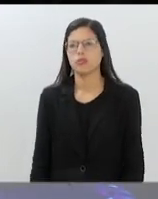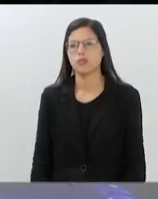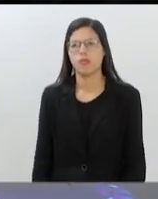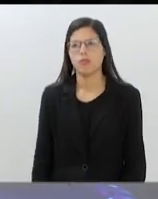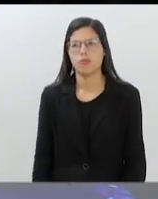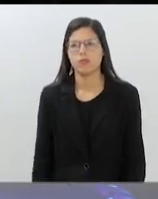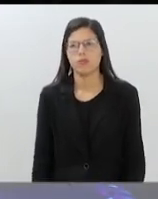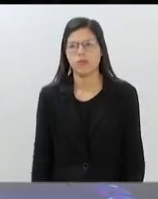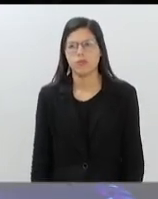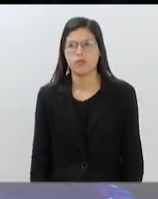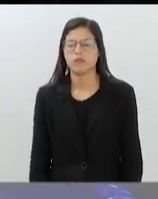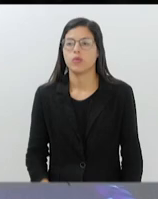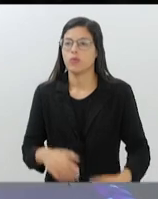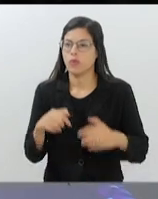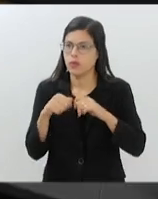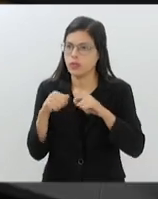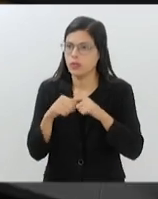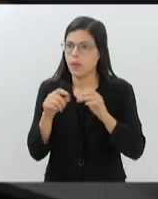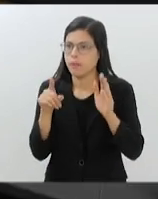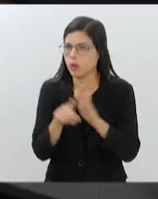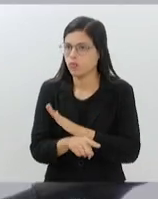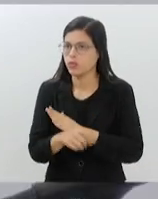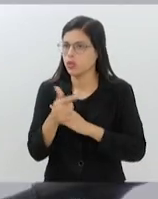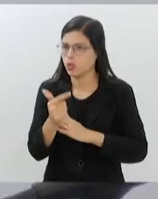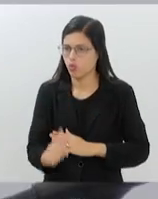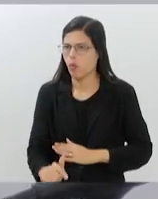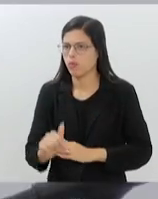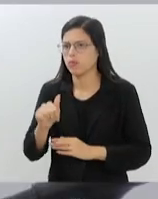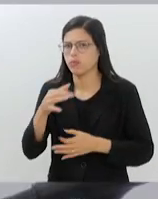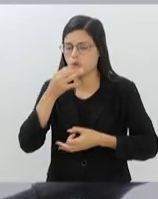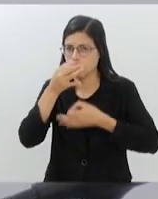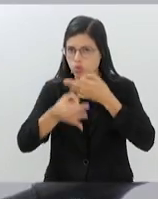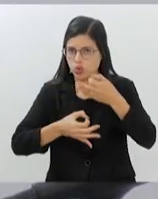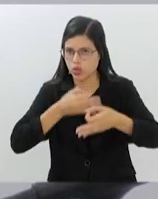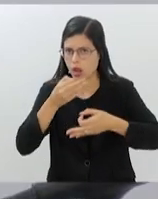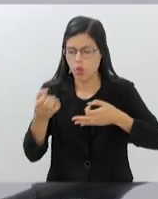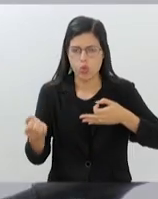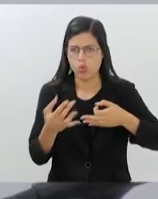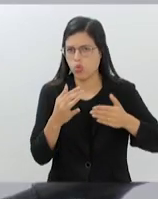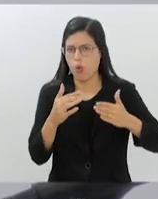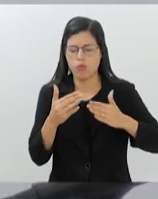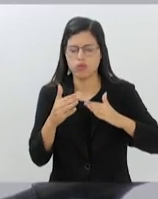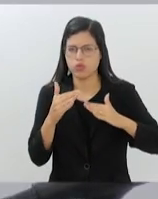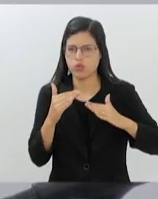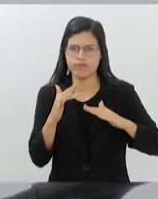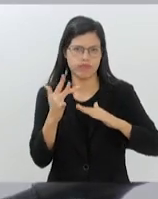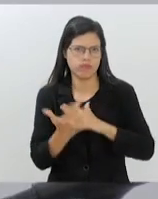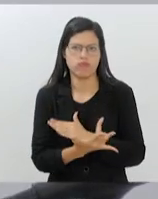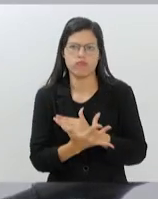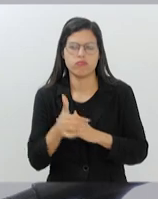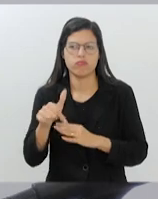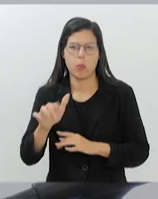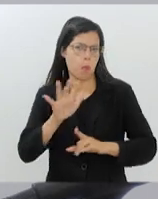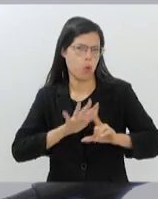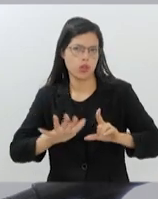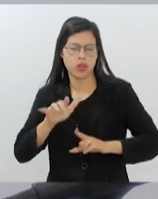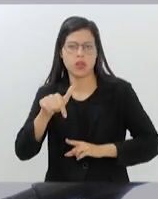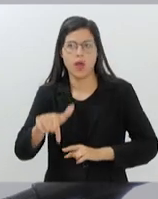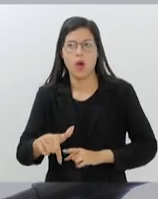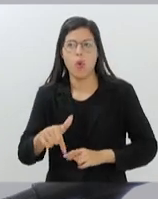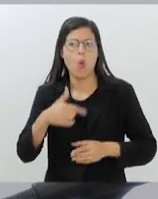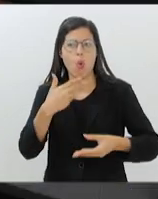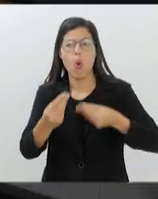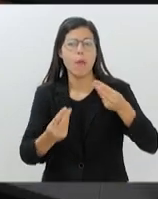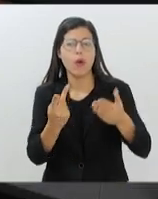tá sendo objetivo eu vou vou reformular a pergunta o senhor sugere novos veículos para as agências de que forma isso se dá é formal ou